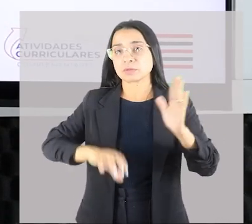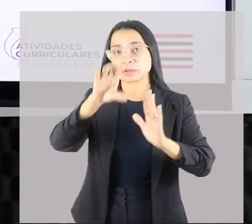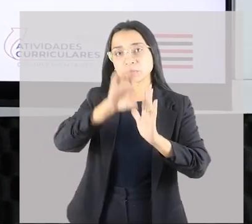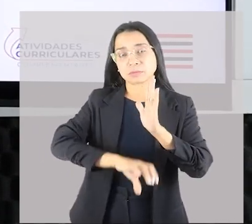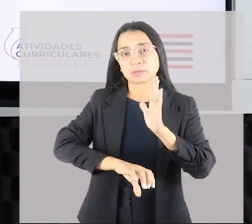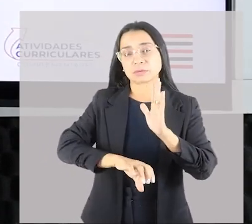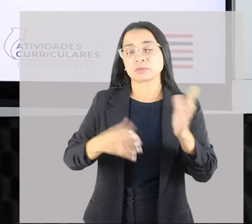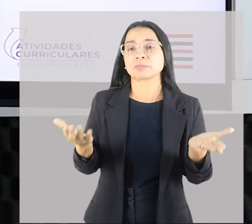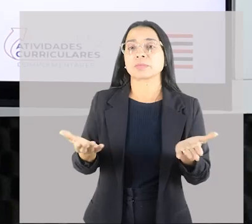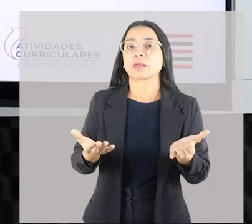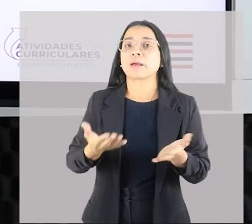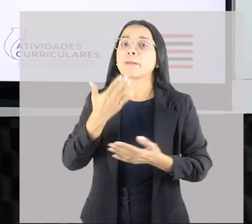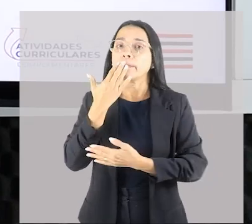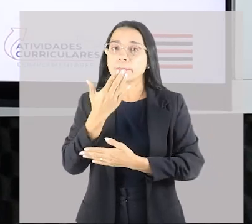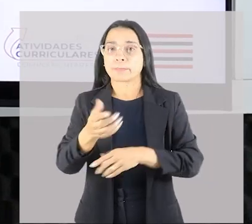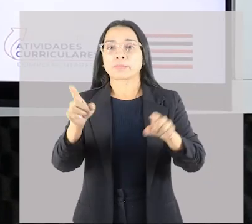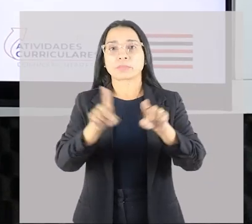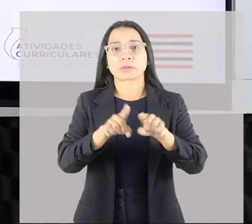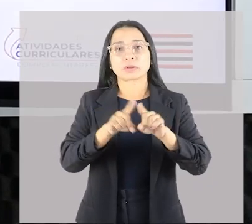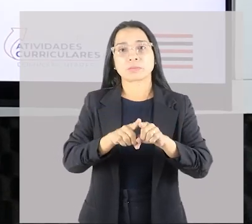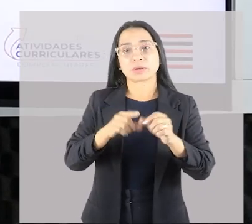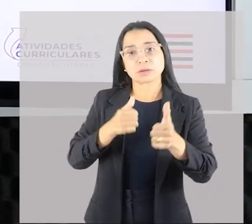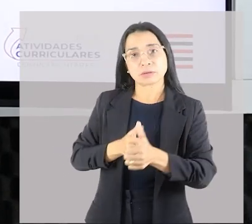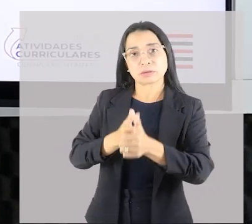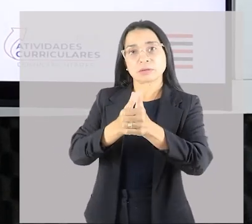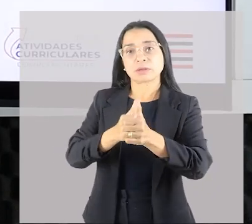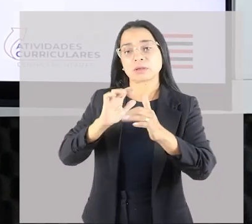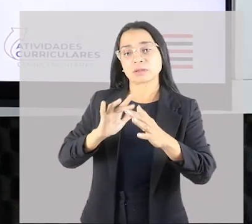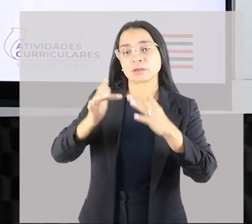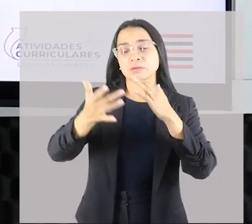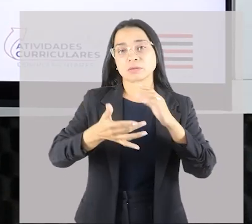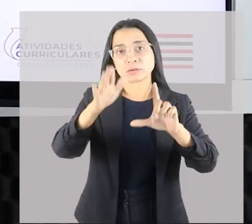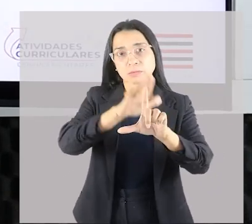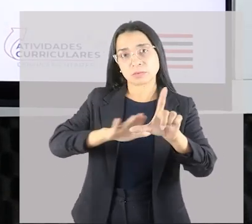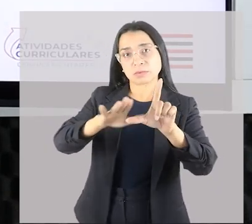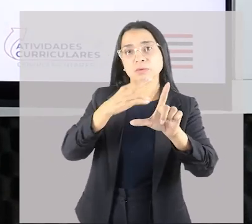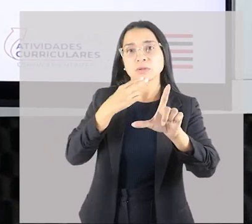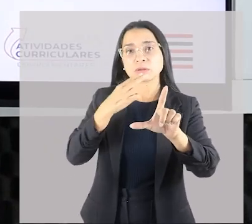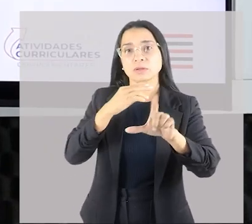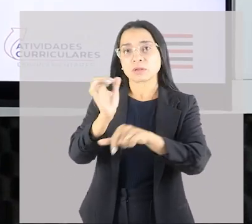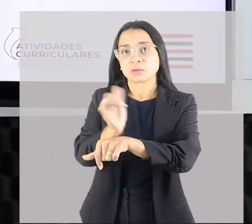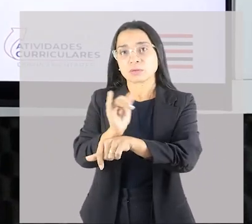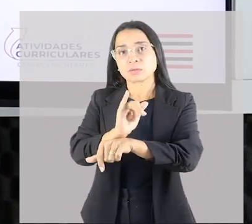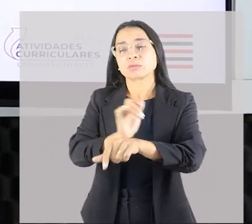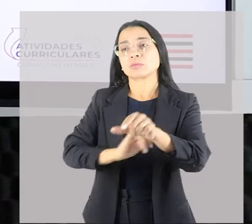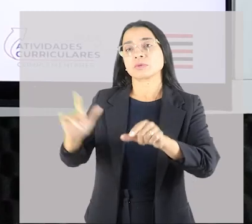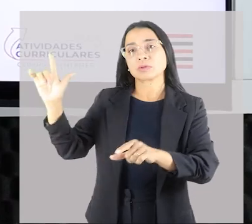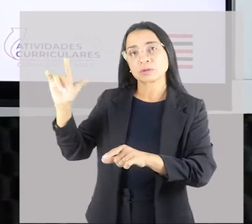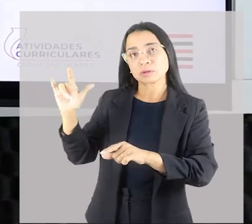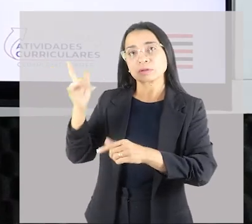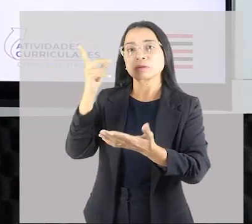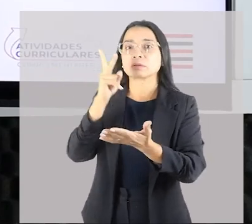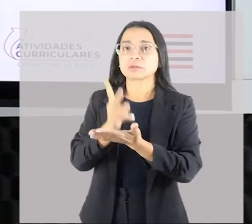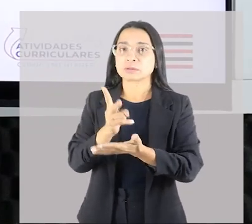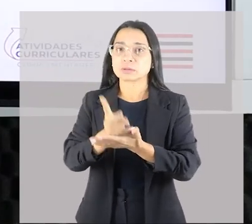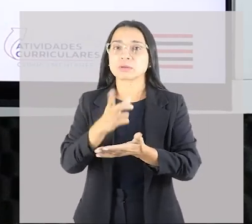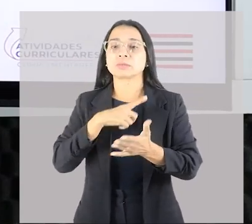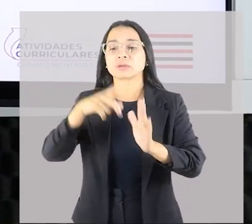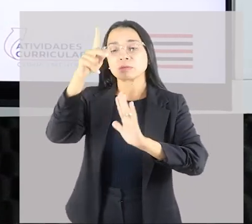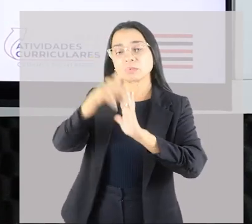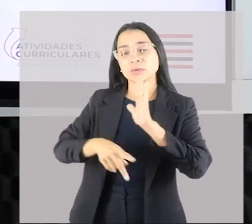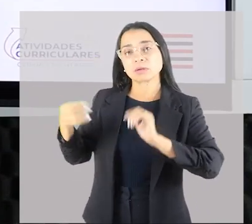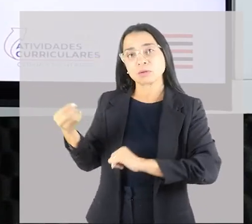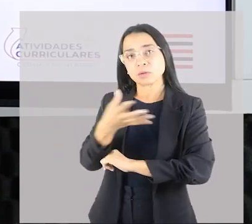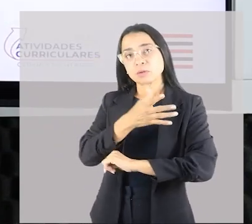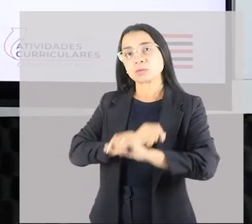peço para ti, tá certo? Segue as nossas redes sociais, a plataforma Gonçalves Dias, tanto no YouTube quanto no Instagram, sempre tem projeto novo